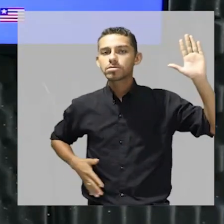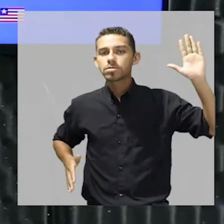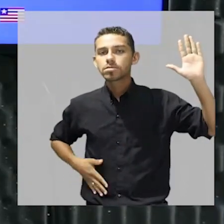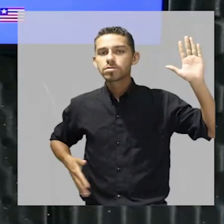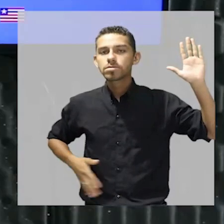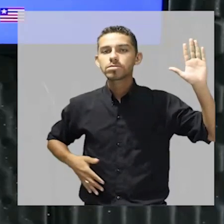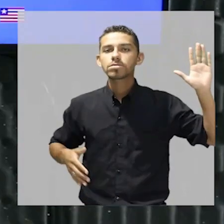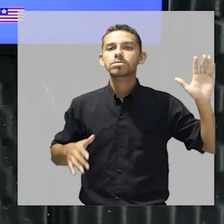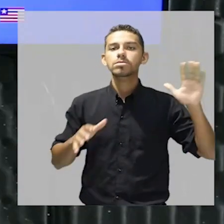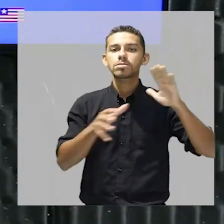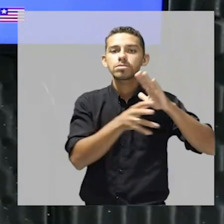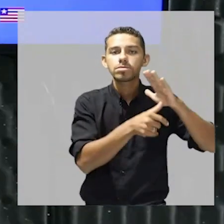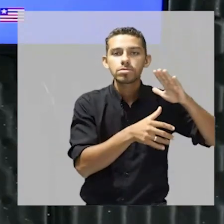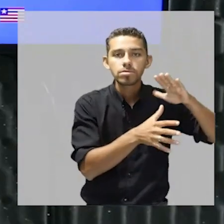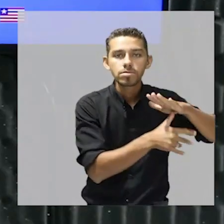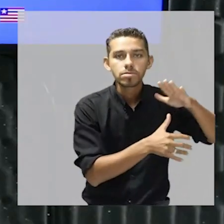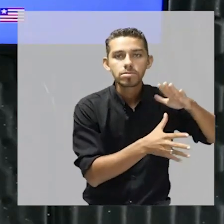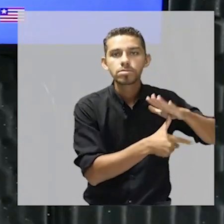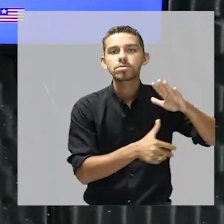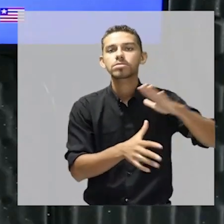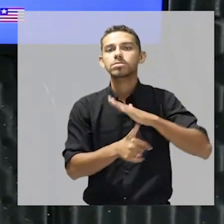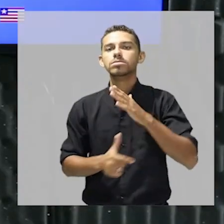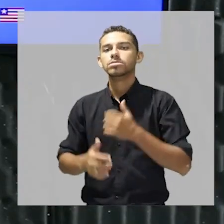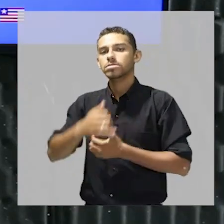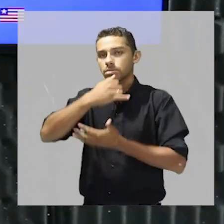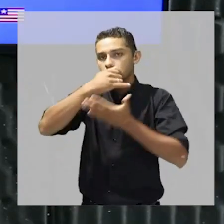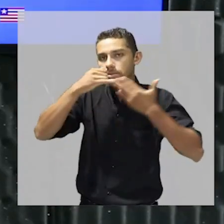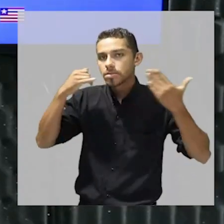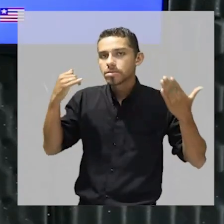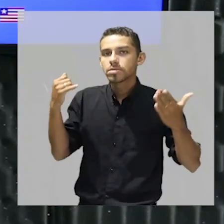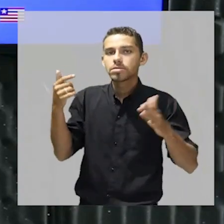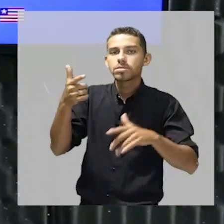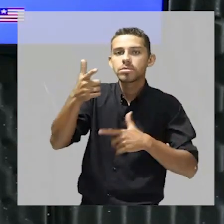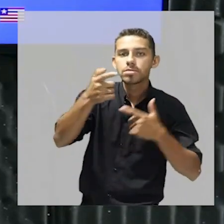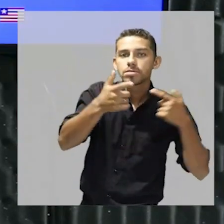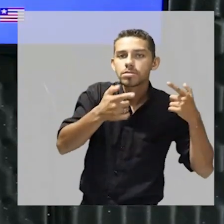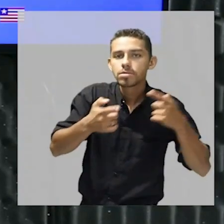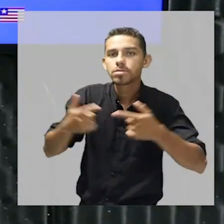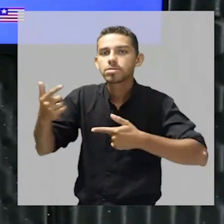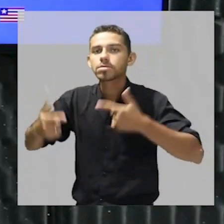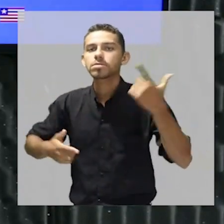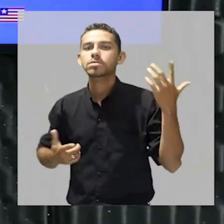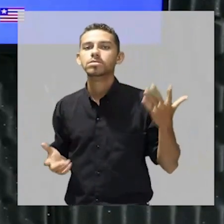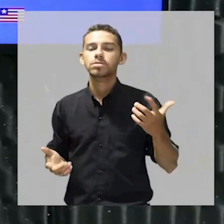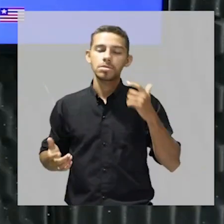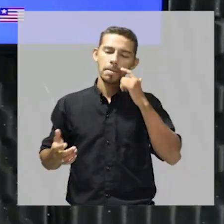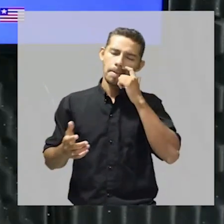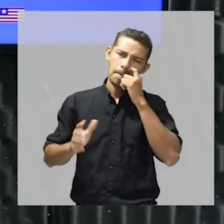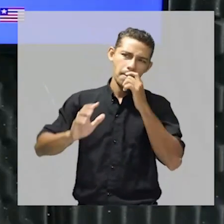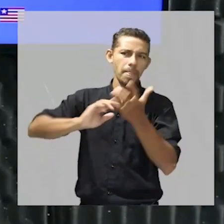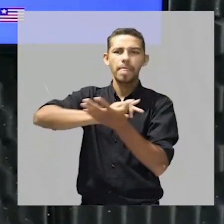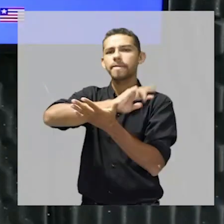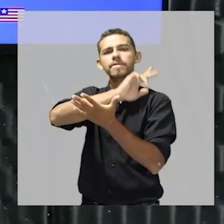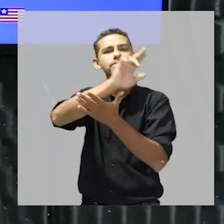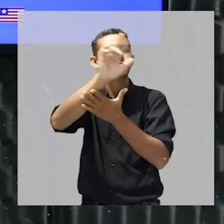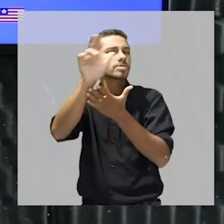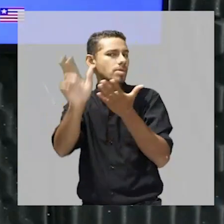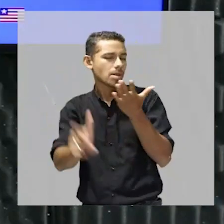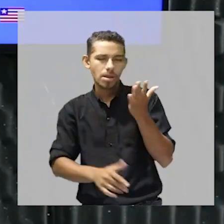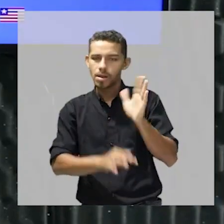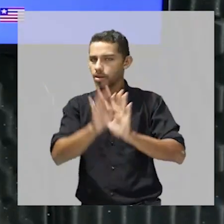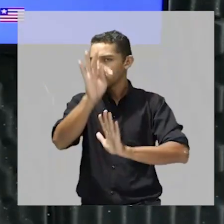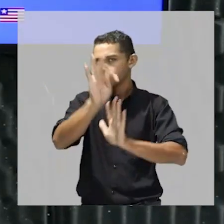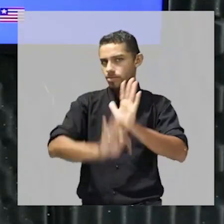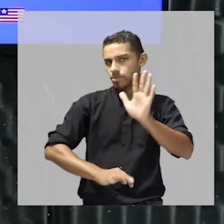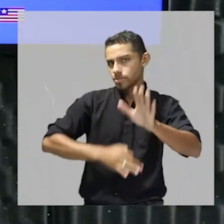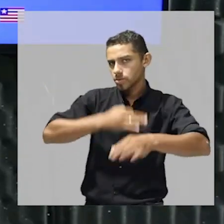agente da sociedade pegava no alheia e Ela recebia tudo sem perceber né aí são uma série isso é um texto assim que